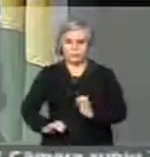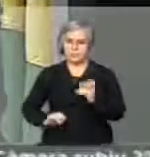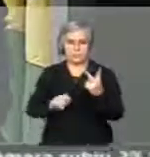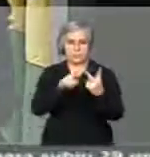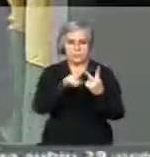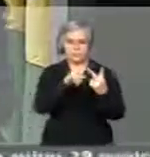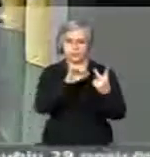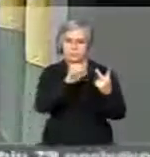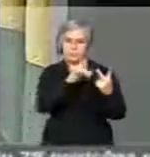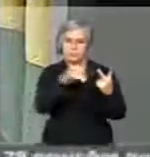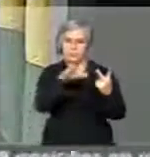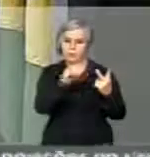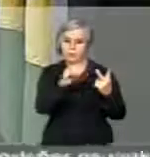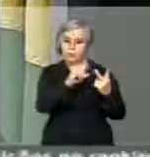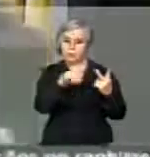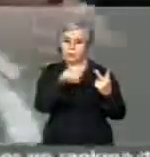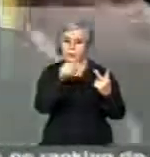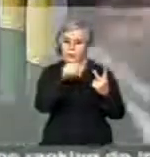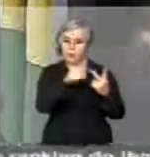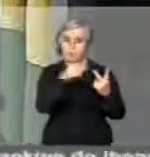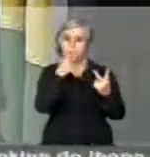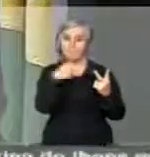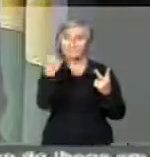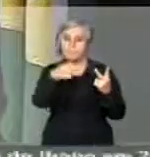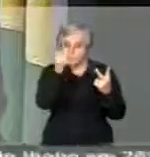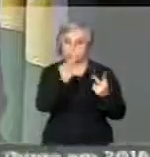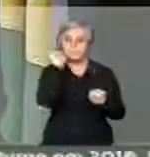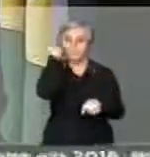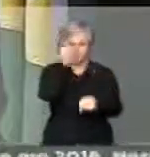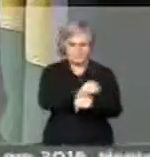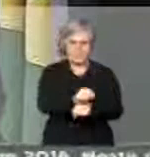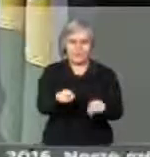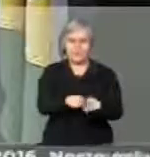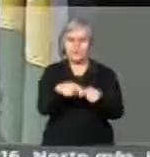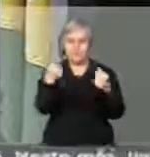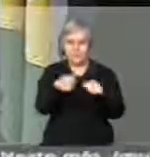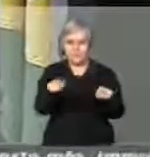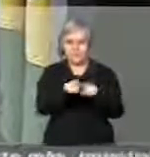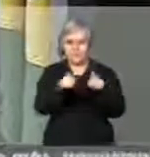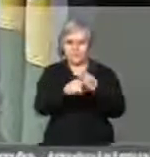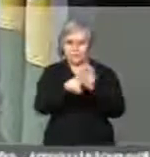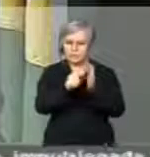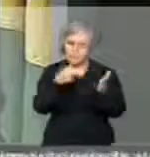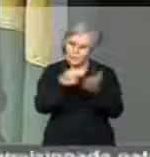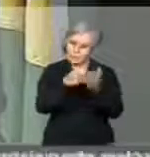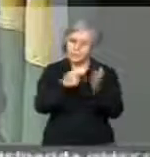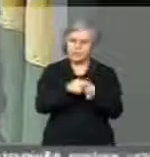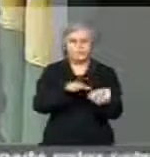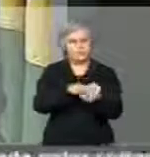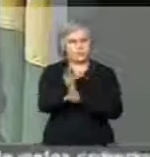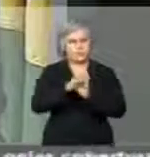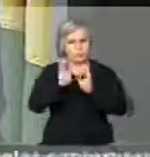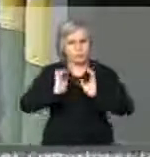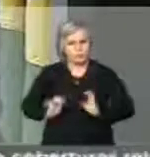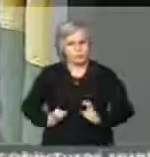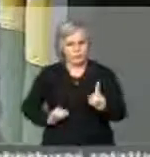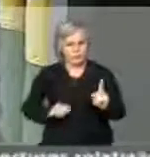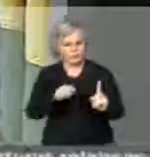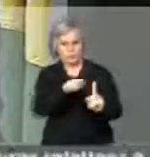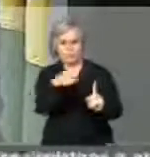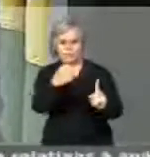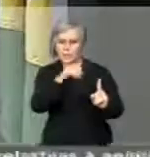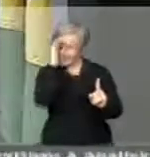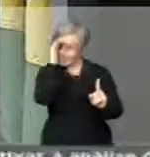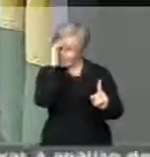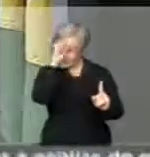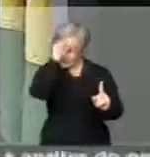Costa precisa ser parada. Tem que ser também representado no Conselho para ele aprender a respeitar a